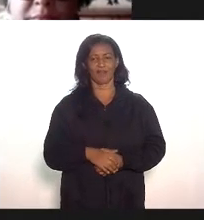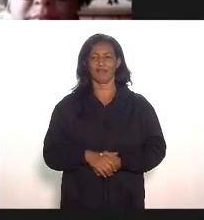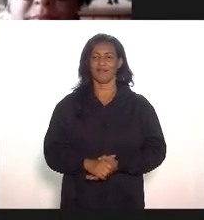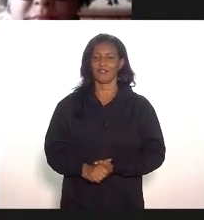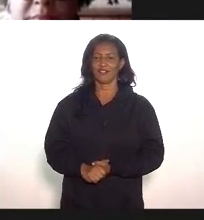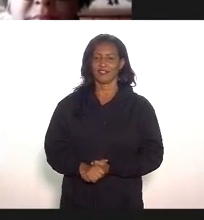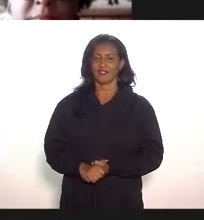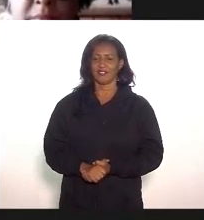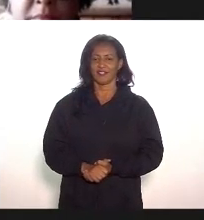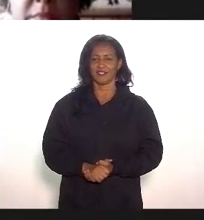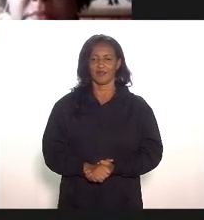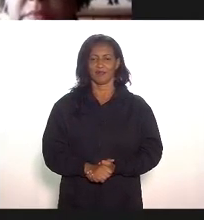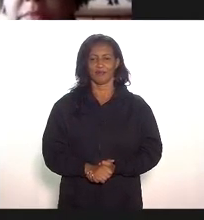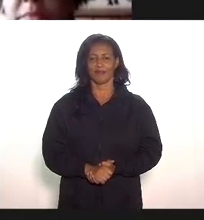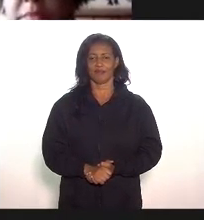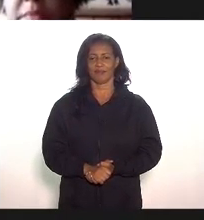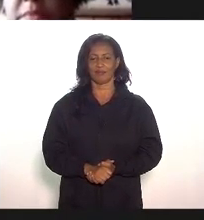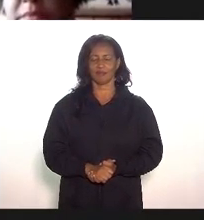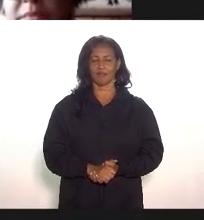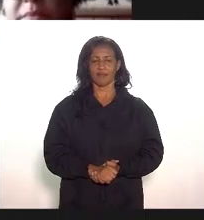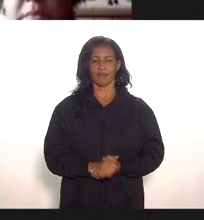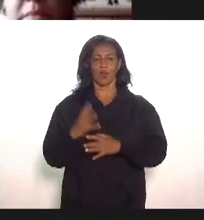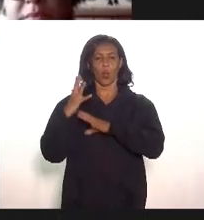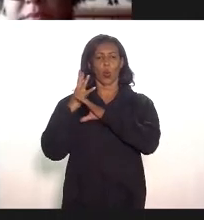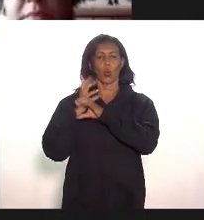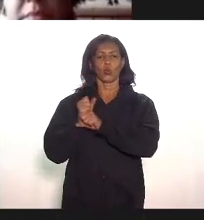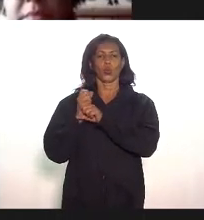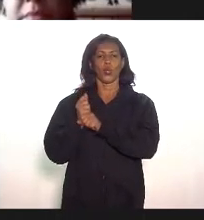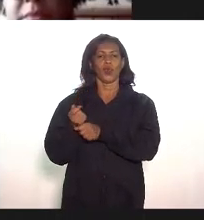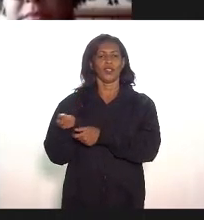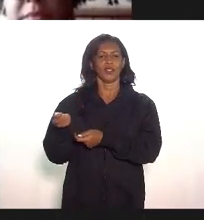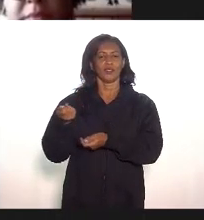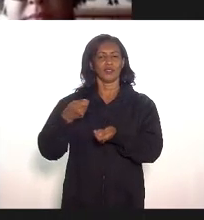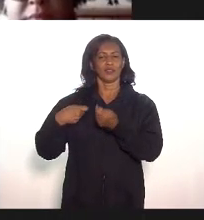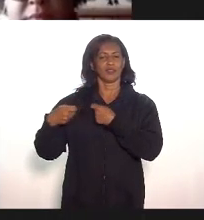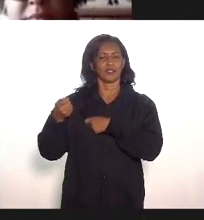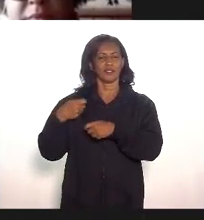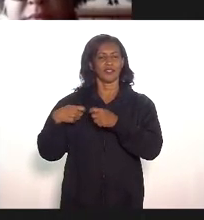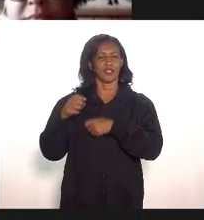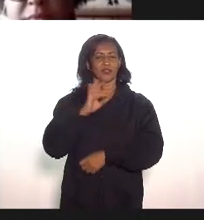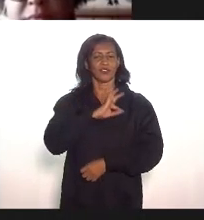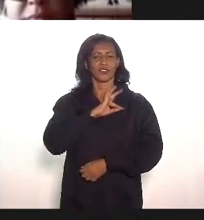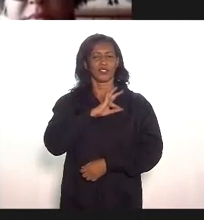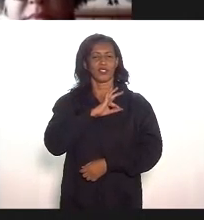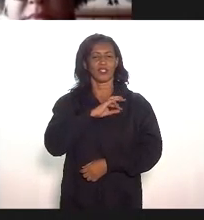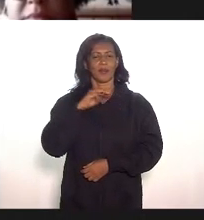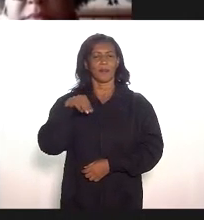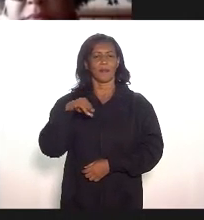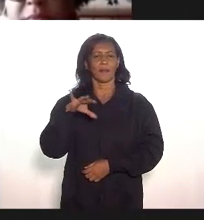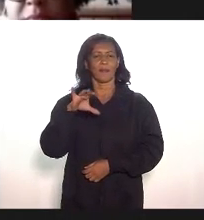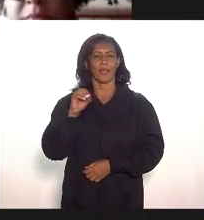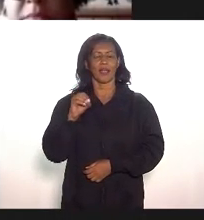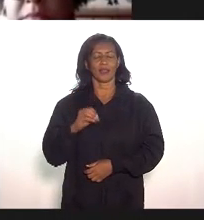isso. Exatamente. Orçamento, Finanças e Fiscalização, deputado Márcio